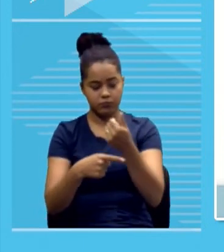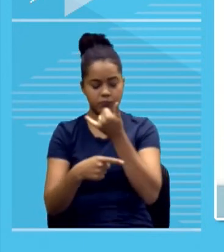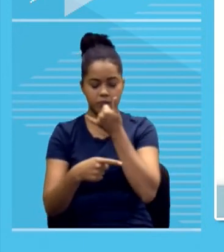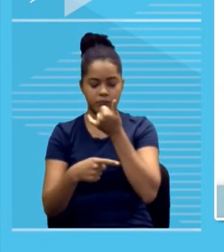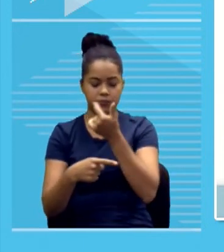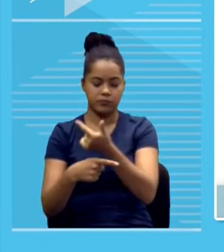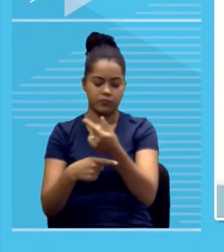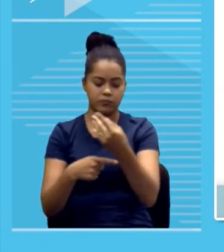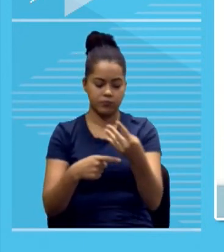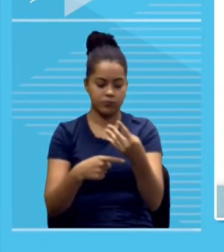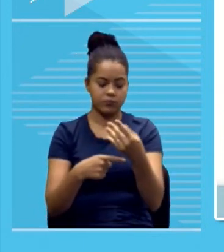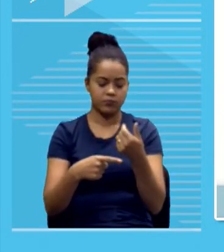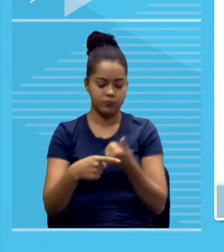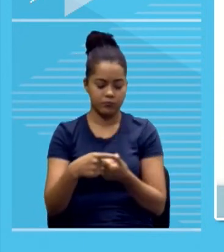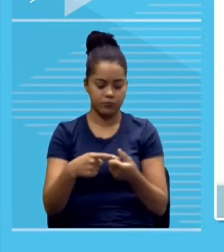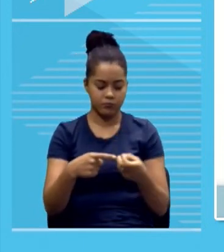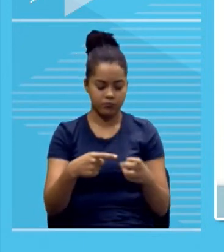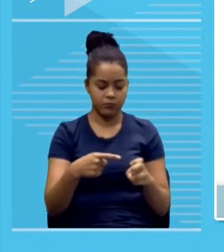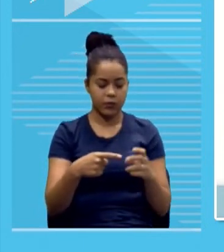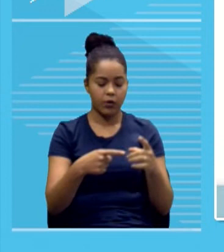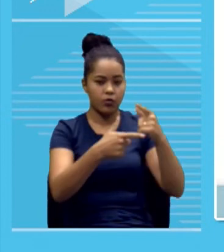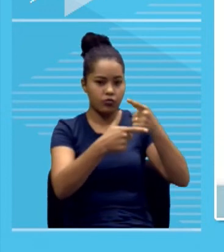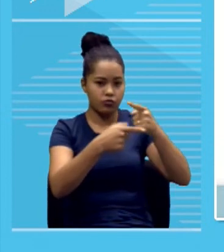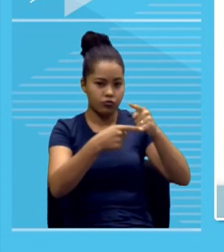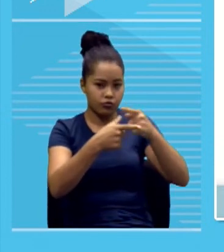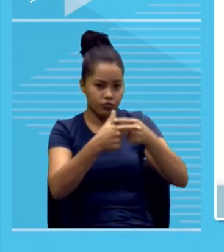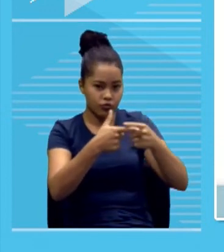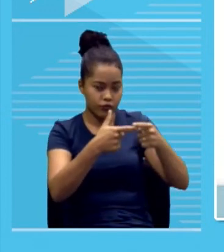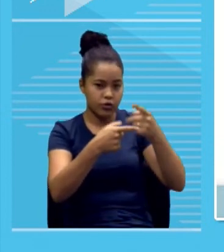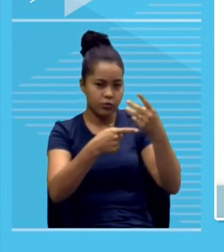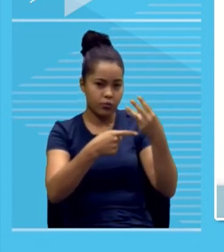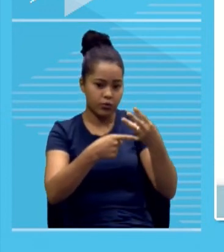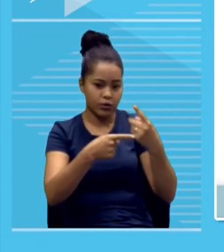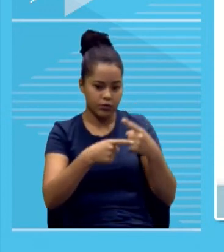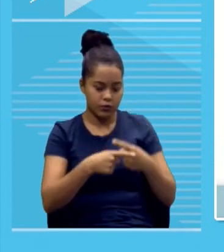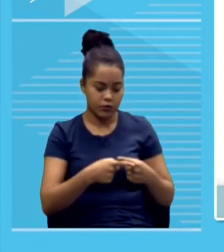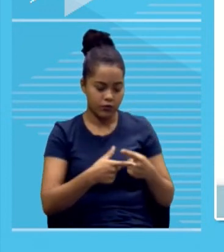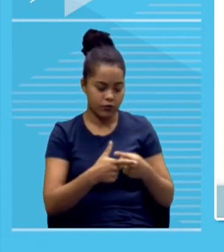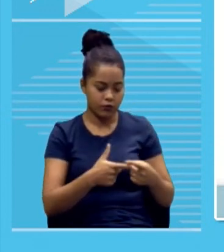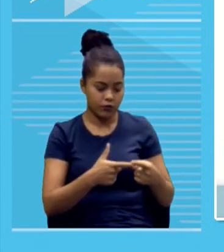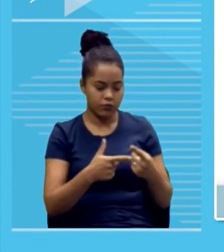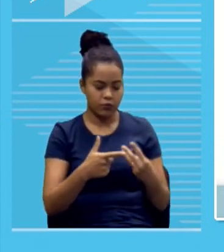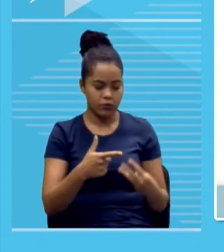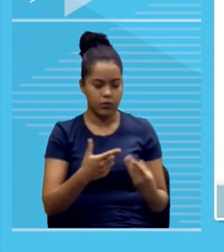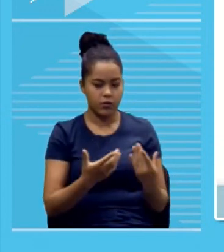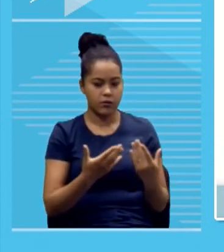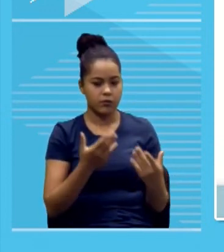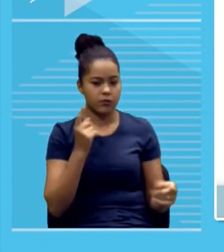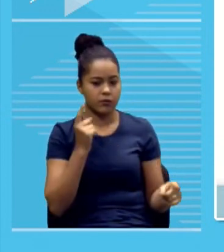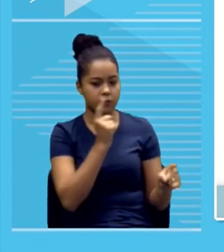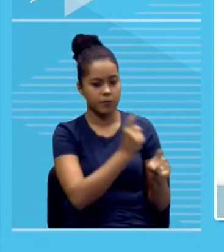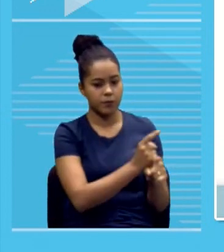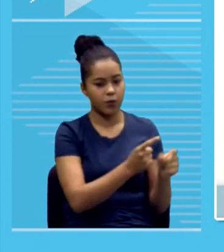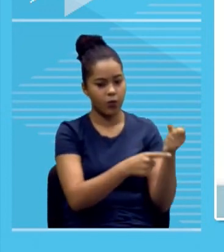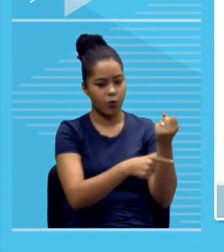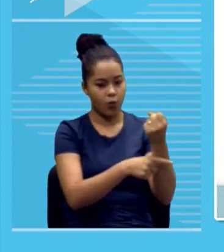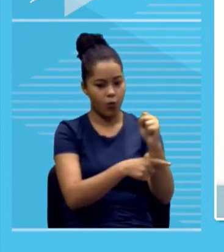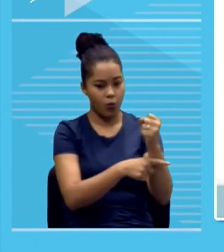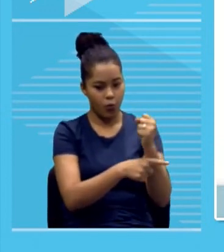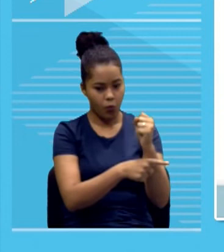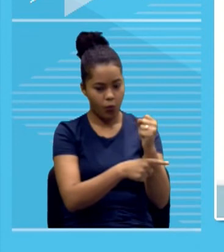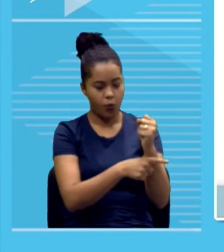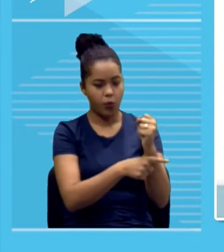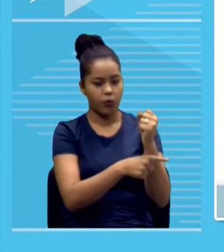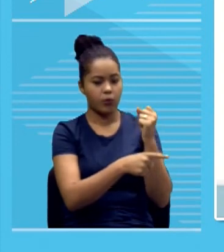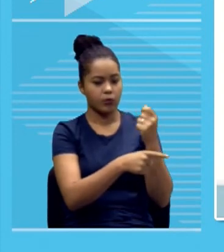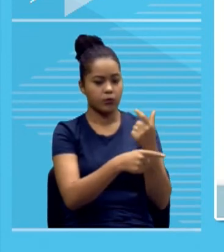pode simplificar em cima e embaixo por 3, daria 8 quintos. Então, seria